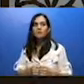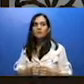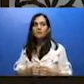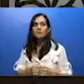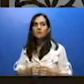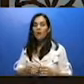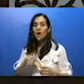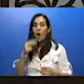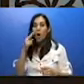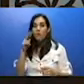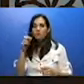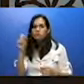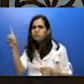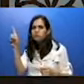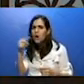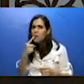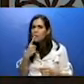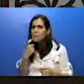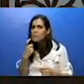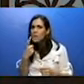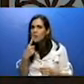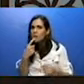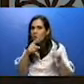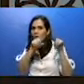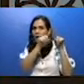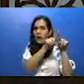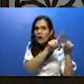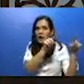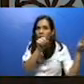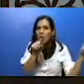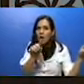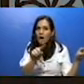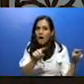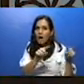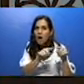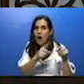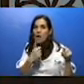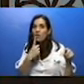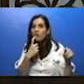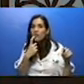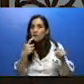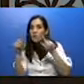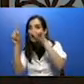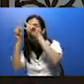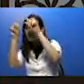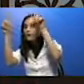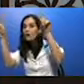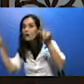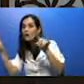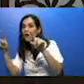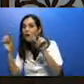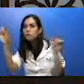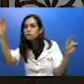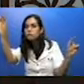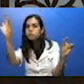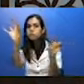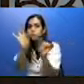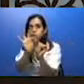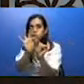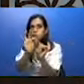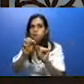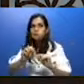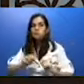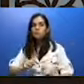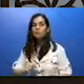reis né tá em vermelho olha aqui a foto da folia de reis está em vermelho também olha a festa do